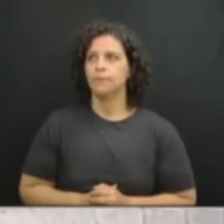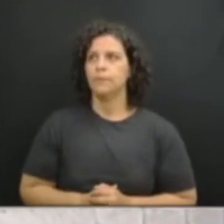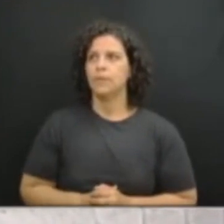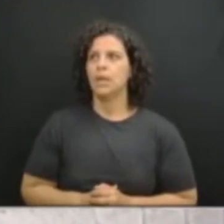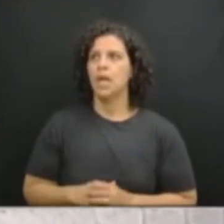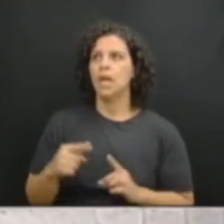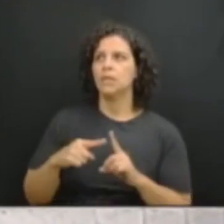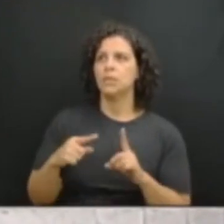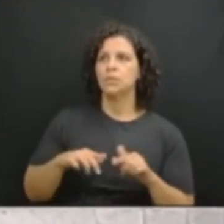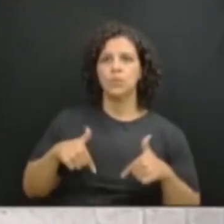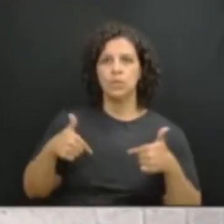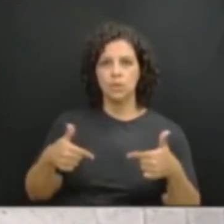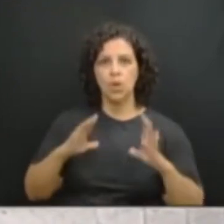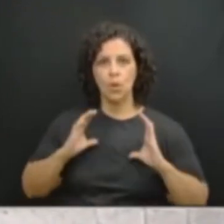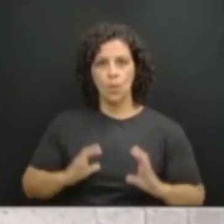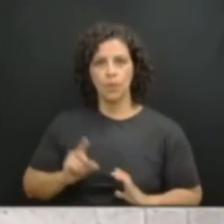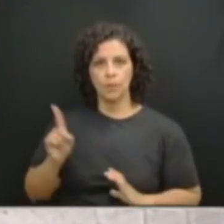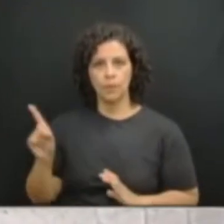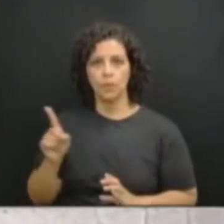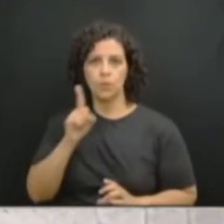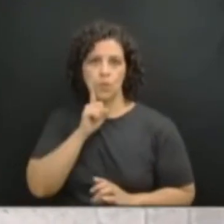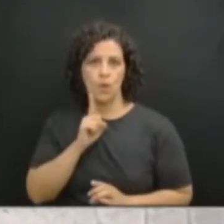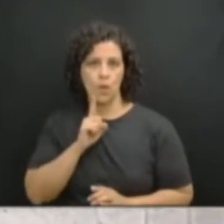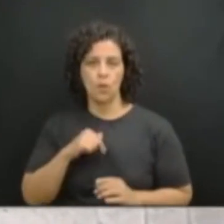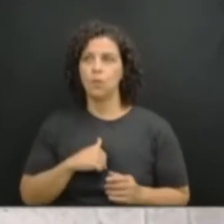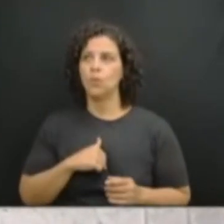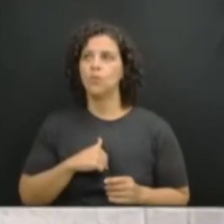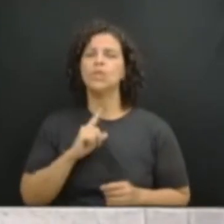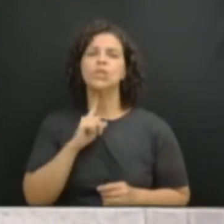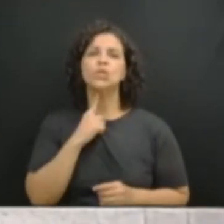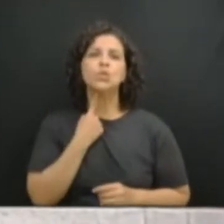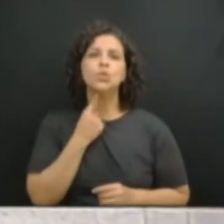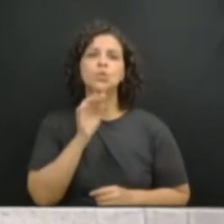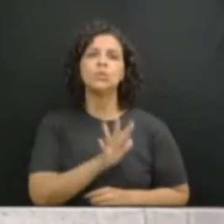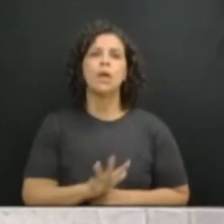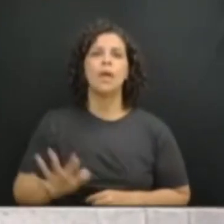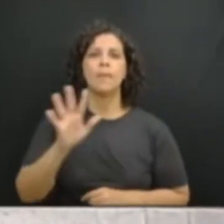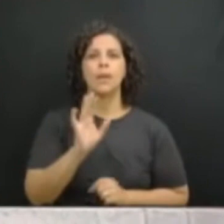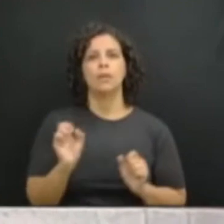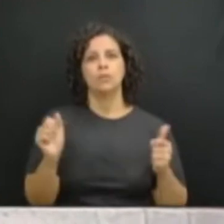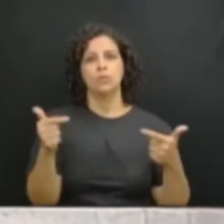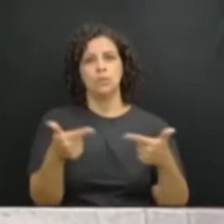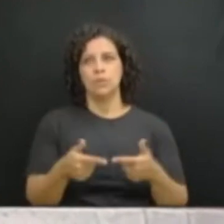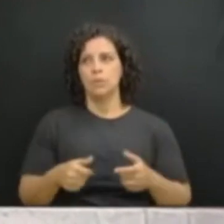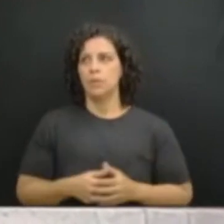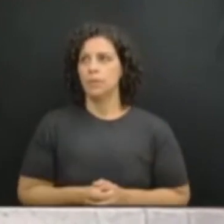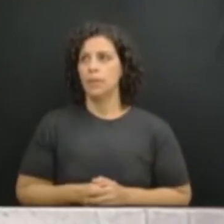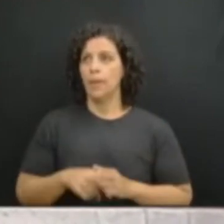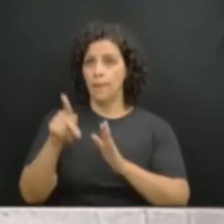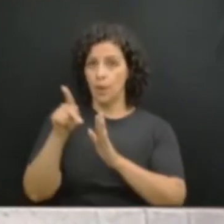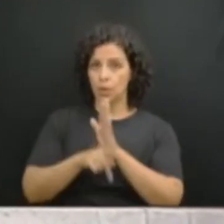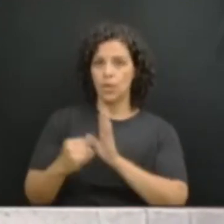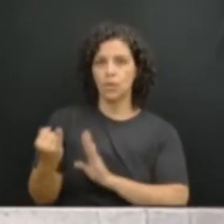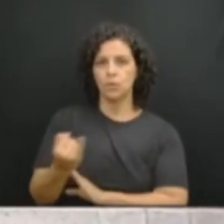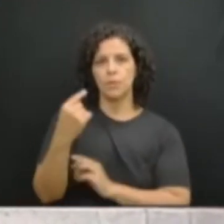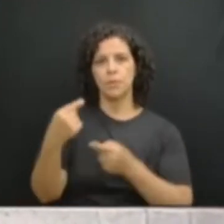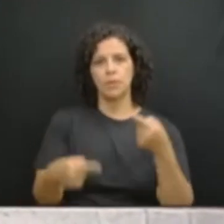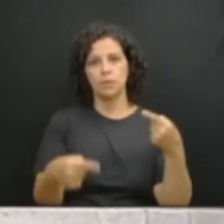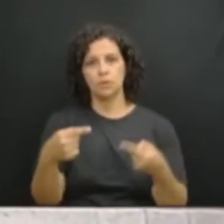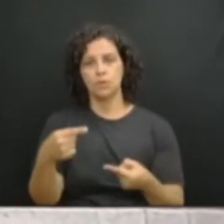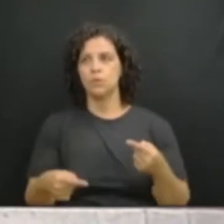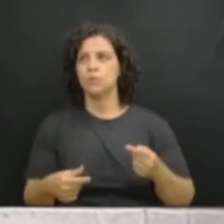tipo de atitude comportamental mancha a imagem dessa casa, que tem projetos importantes para